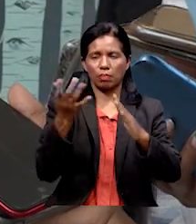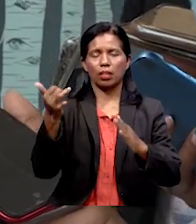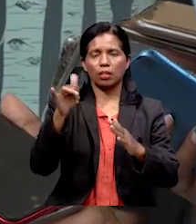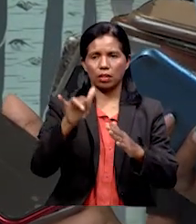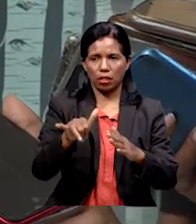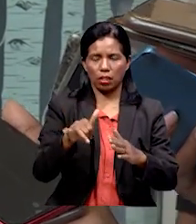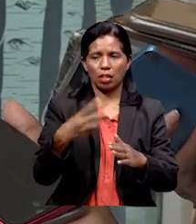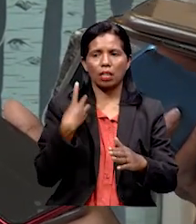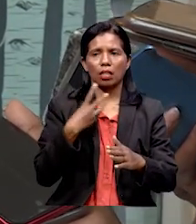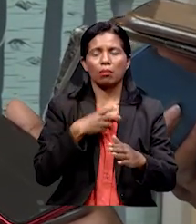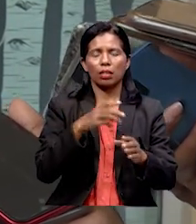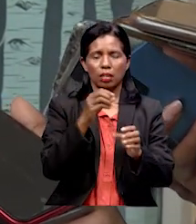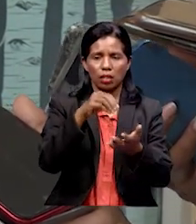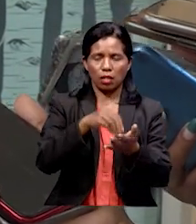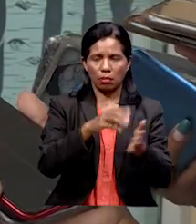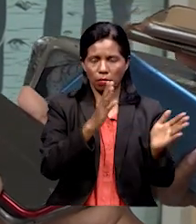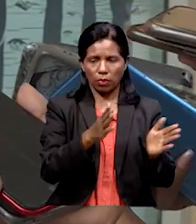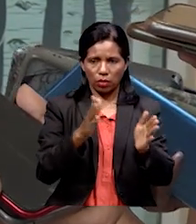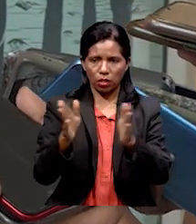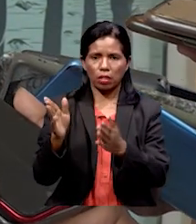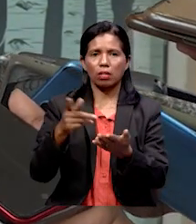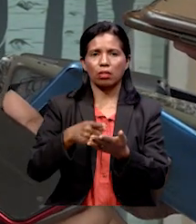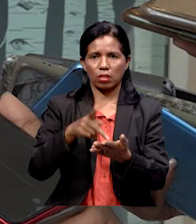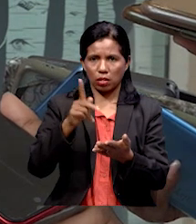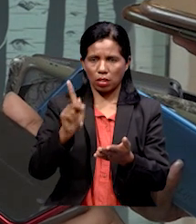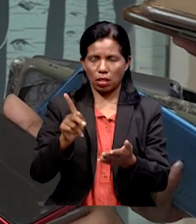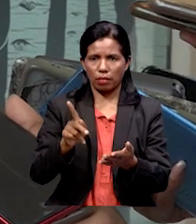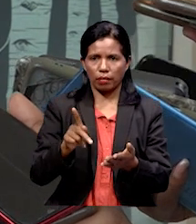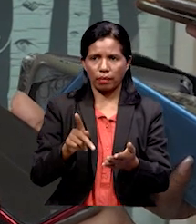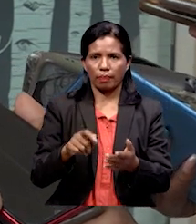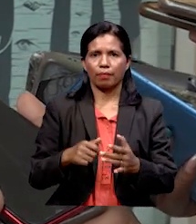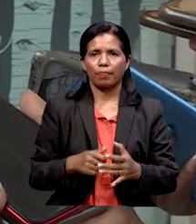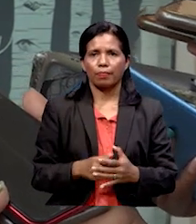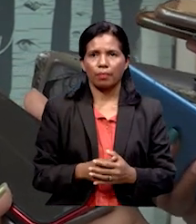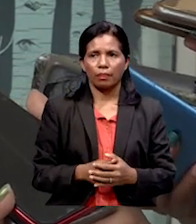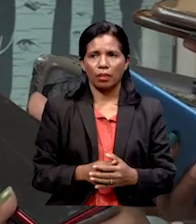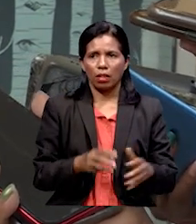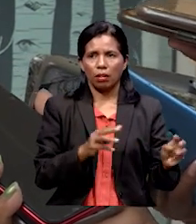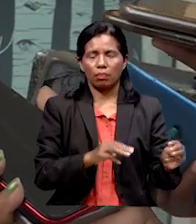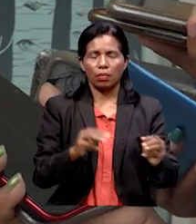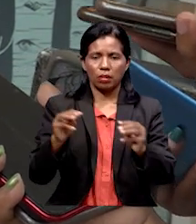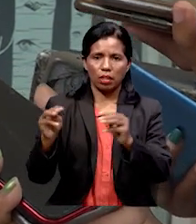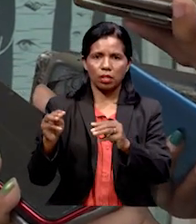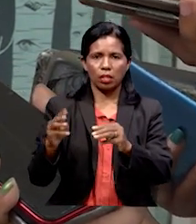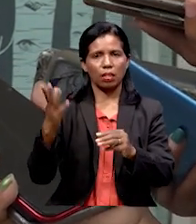sei tama ho proses pa pagamento sen me ho ho mudanza shruma